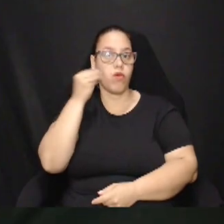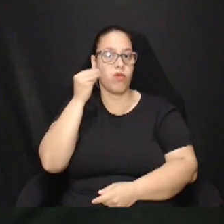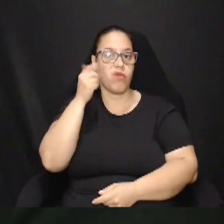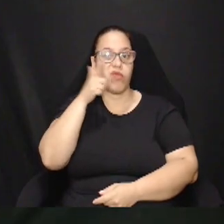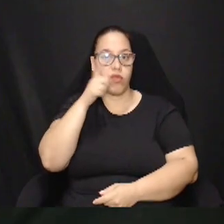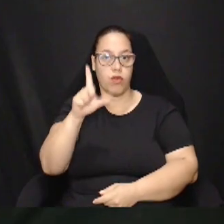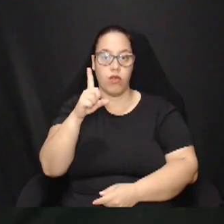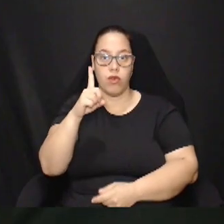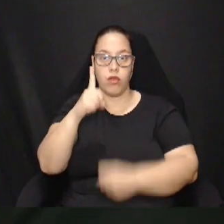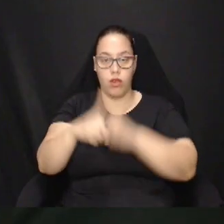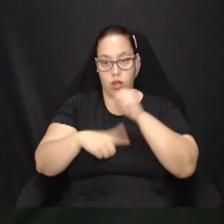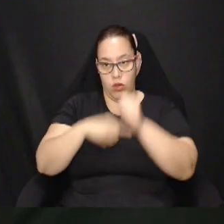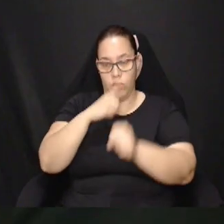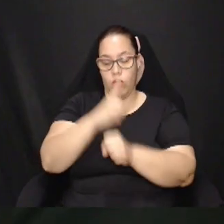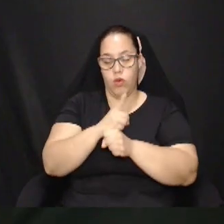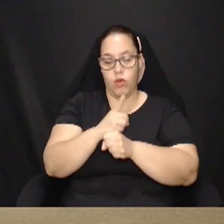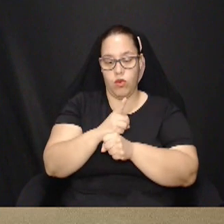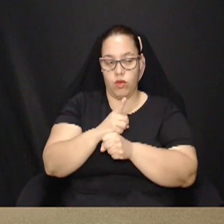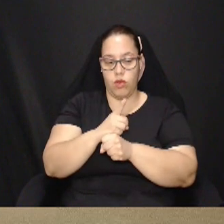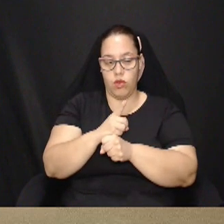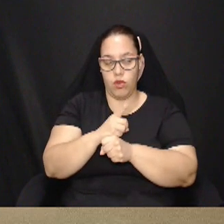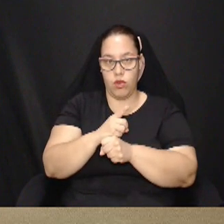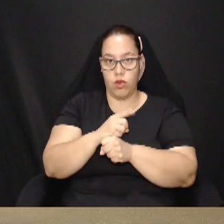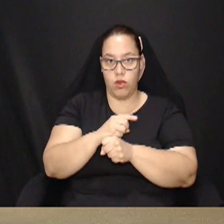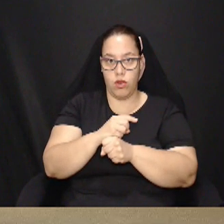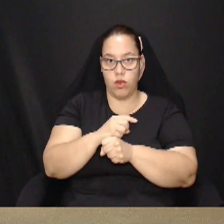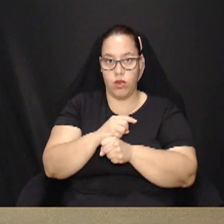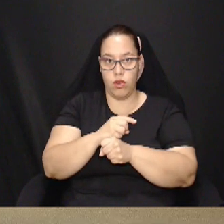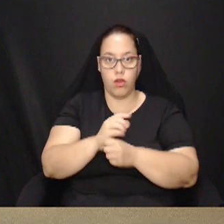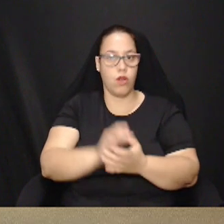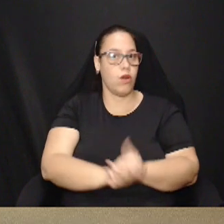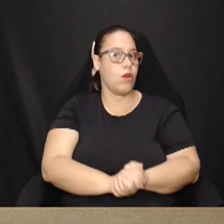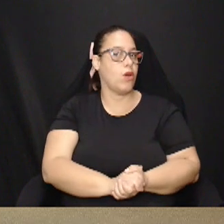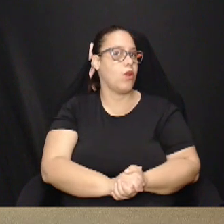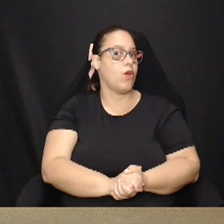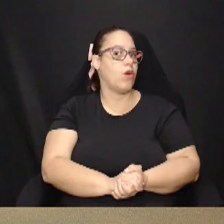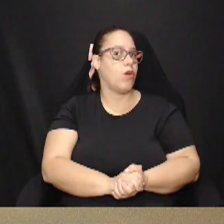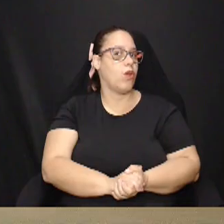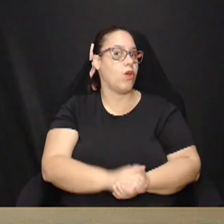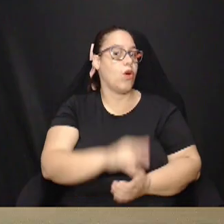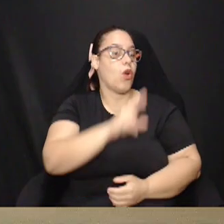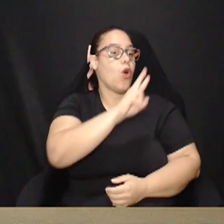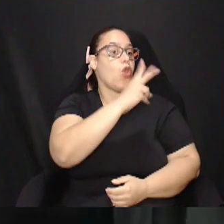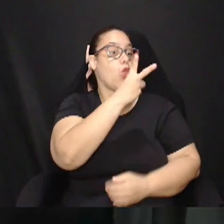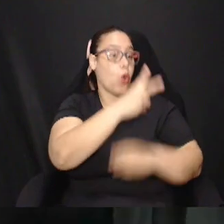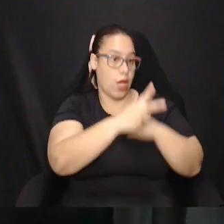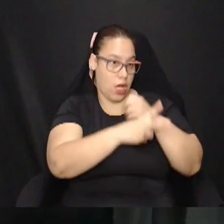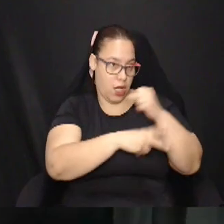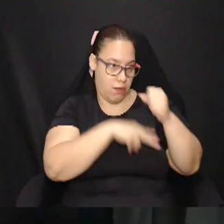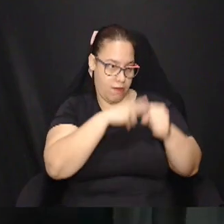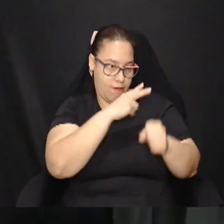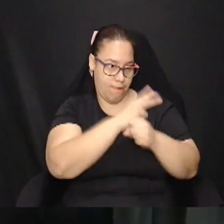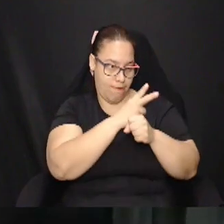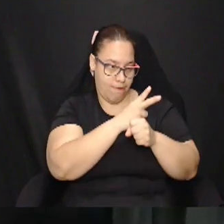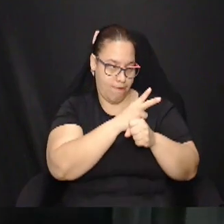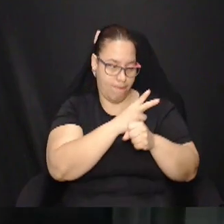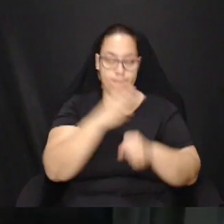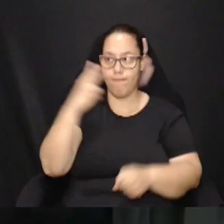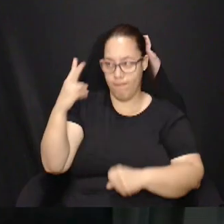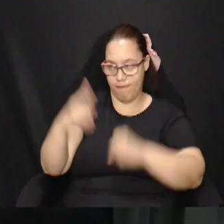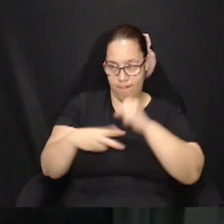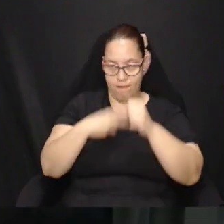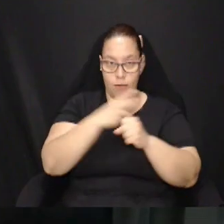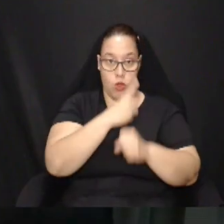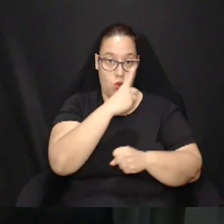engravidar, aí é considerado... Mas o ideal é considerar 2 anos. 2 anos. Mas se você considera 1 ano, você